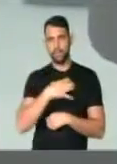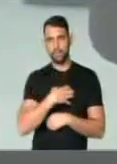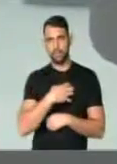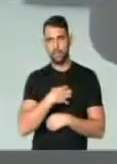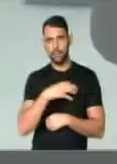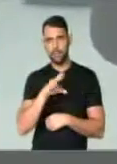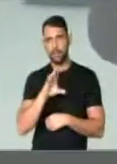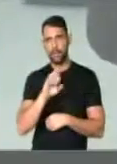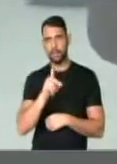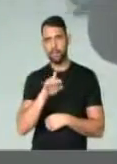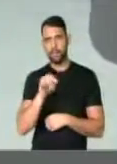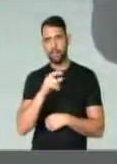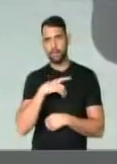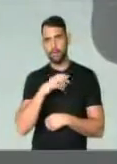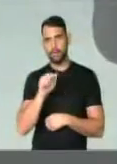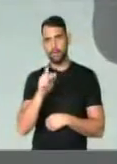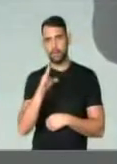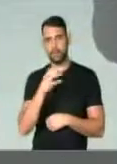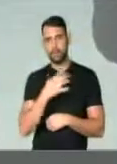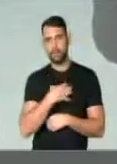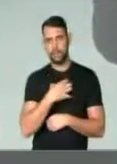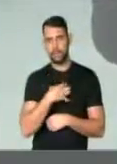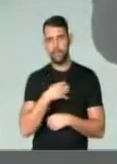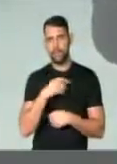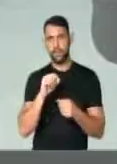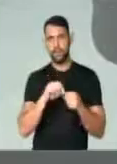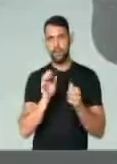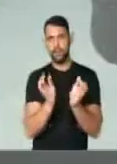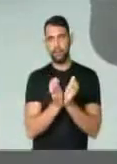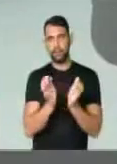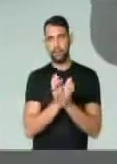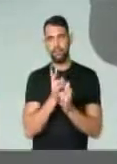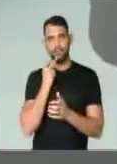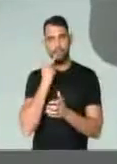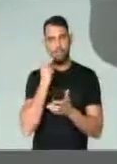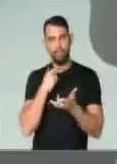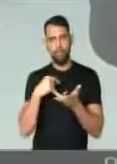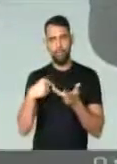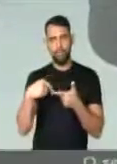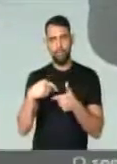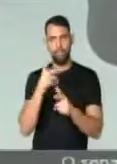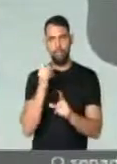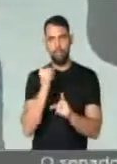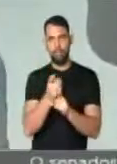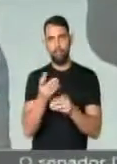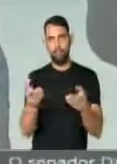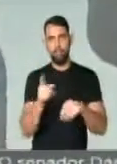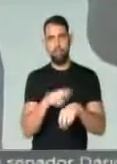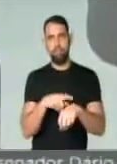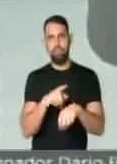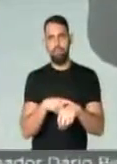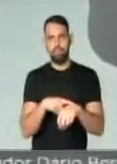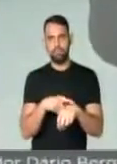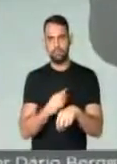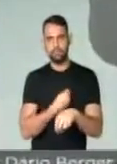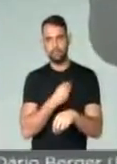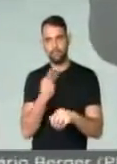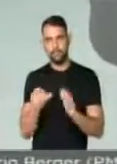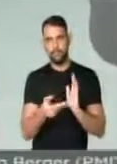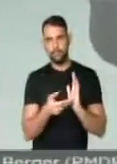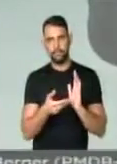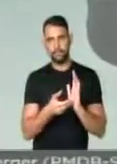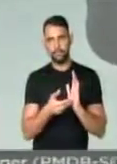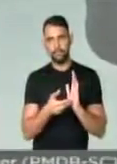a capital do agreste baiano e do conjunto de vereadores que se encontra nesse momento aqui na Câmara